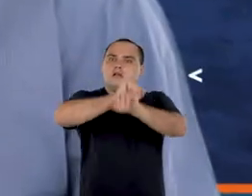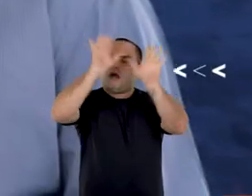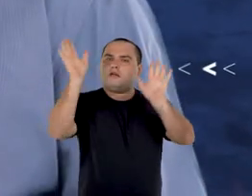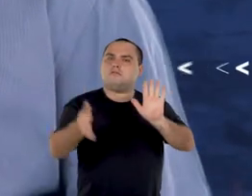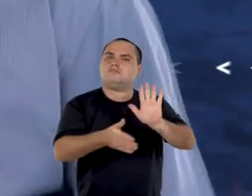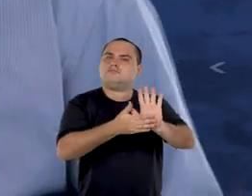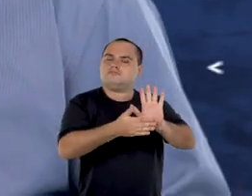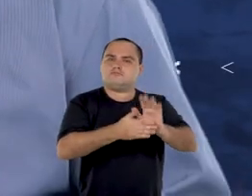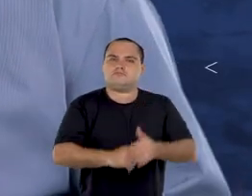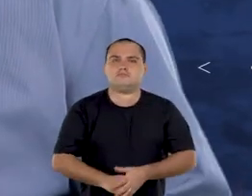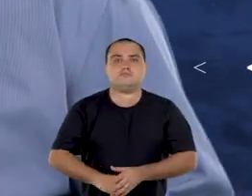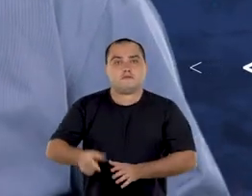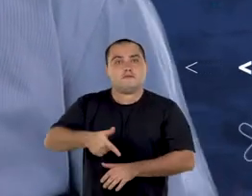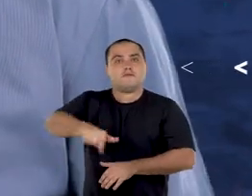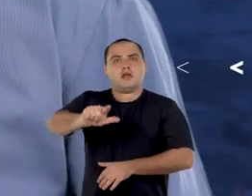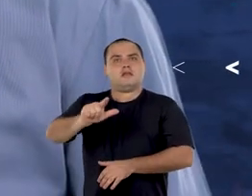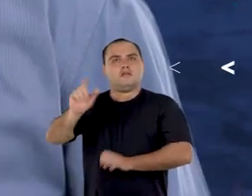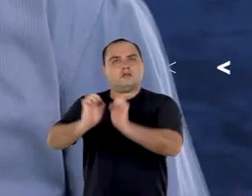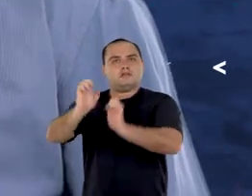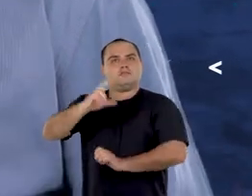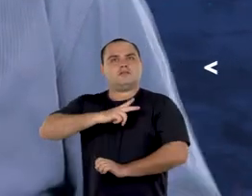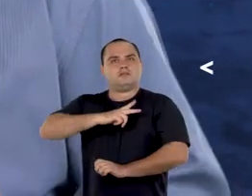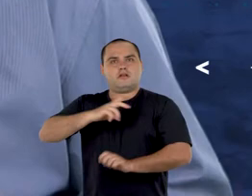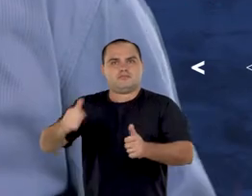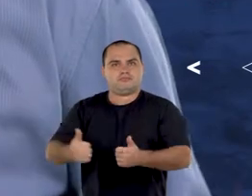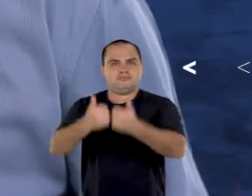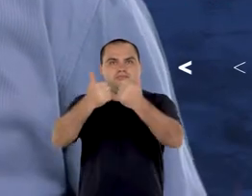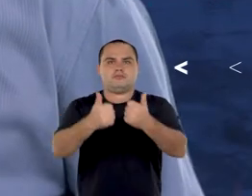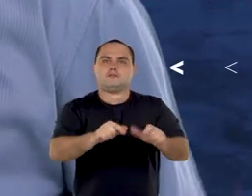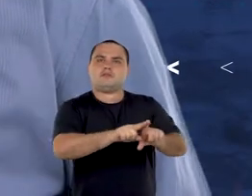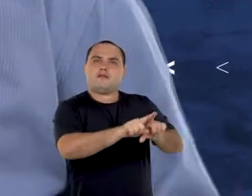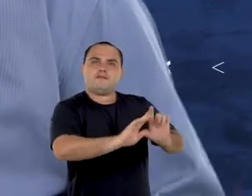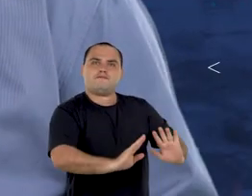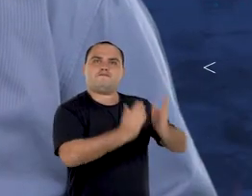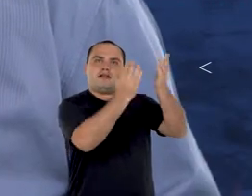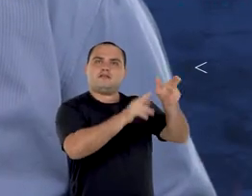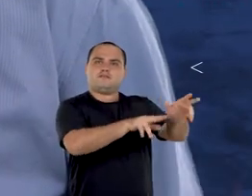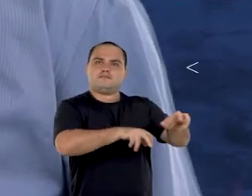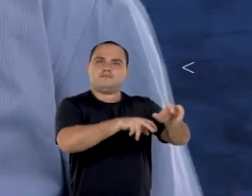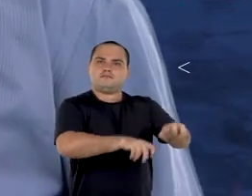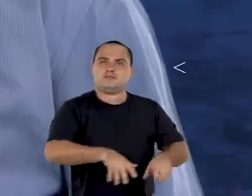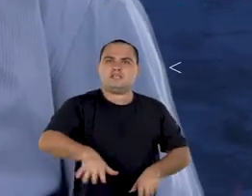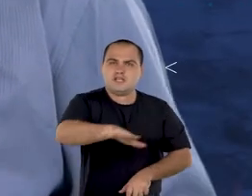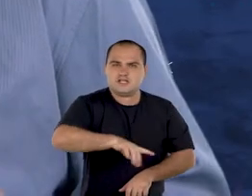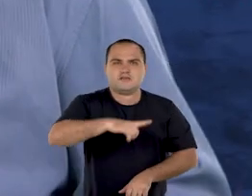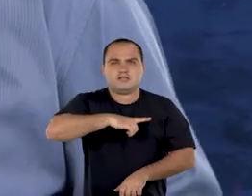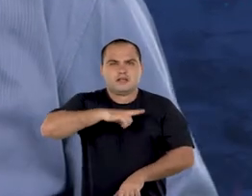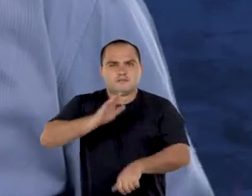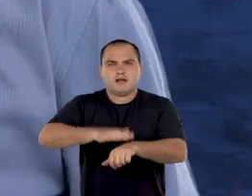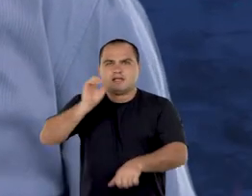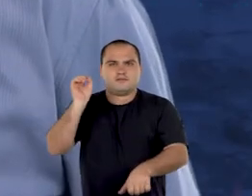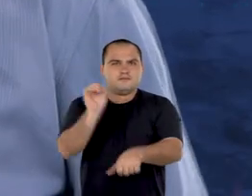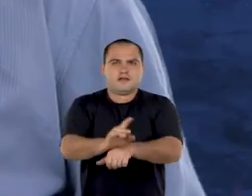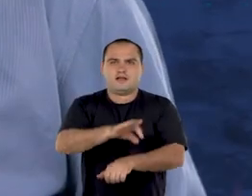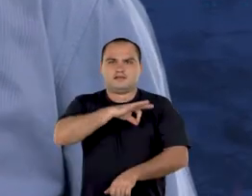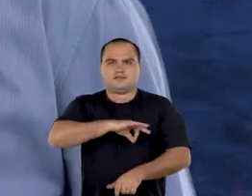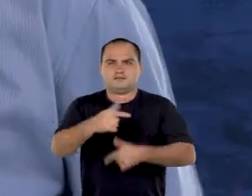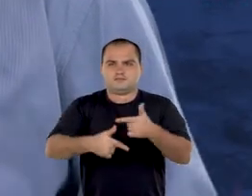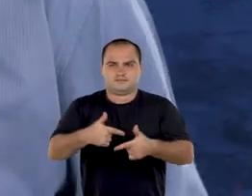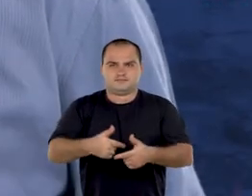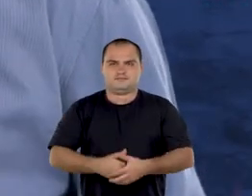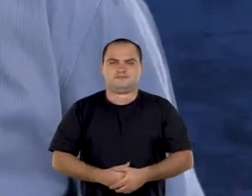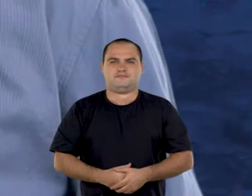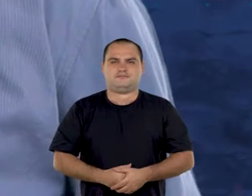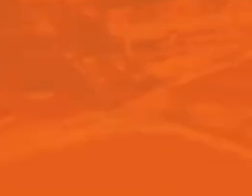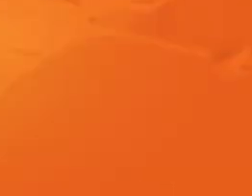claras. Vou licitar para iniciativa privada o Centro de Eventos e o Parque do Agricultor. Isso vai gerar emprego e renda